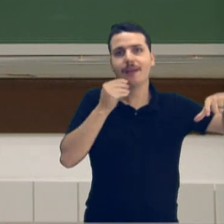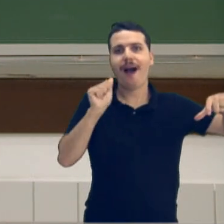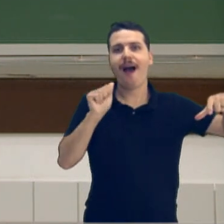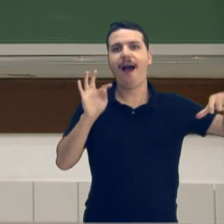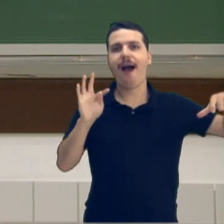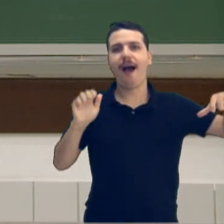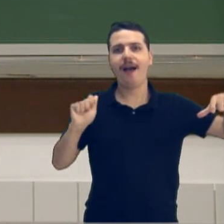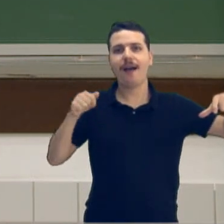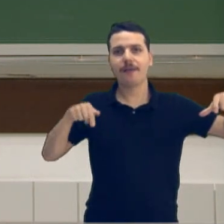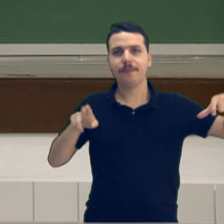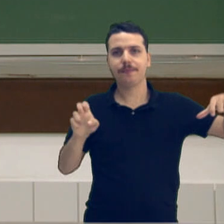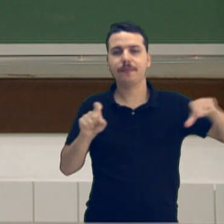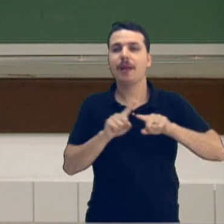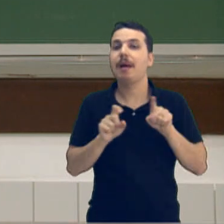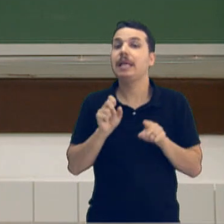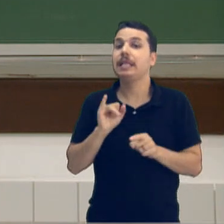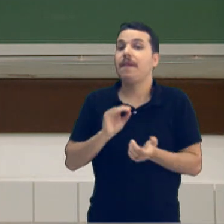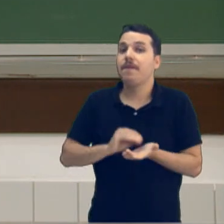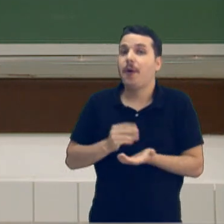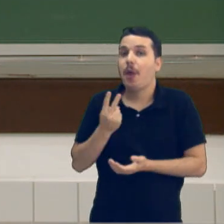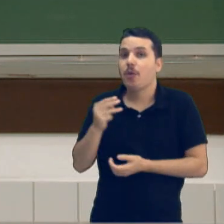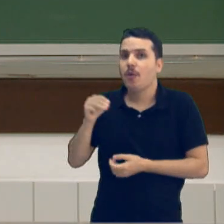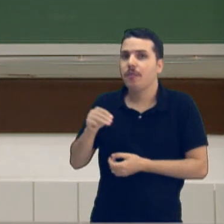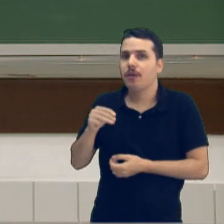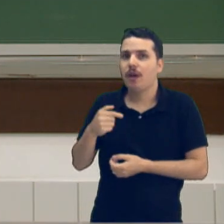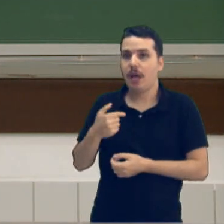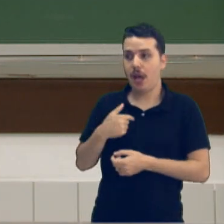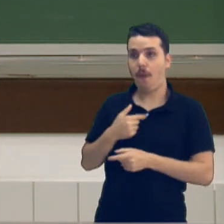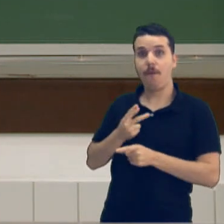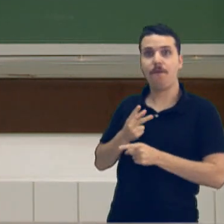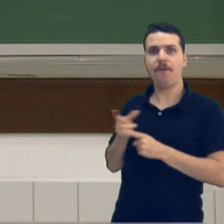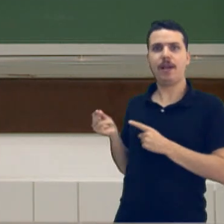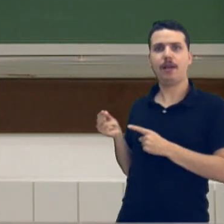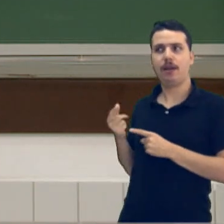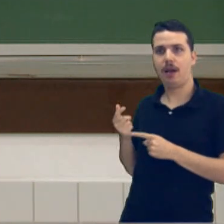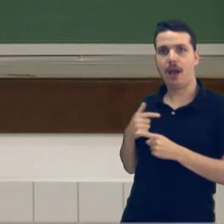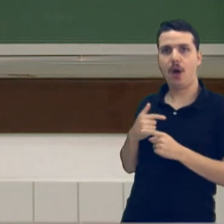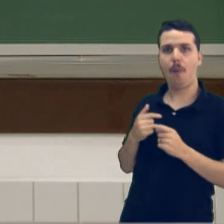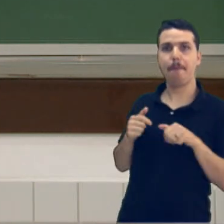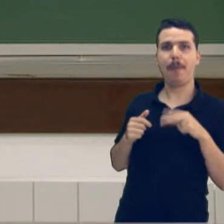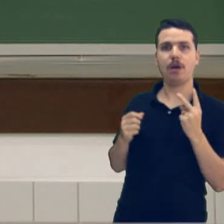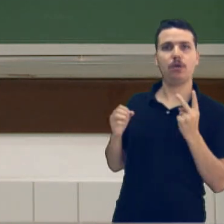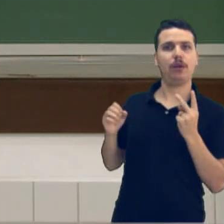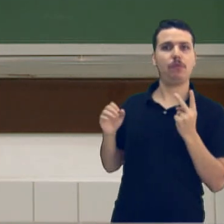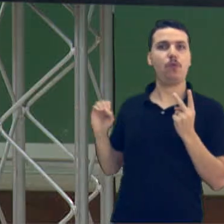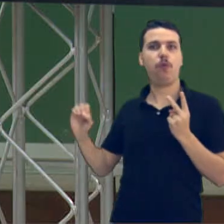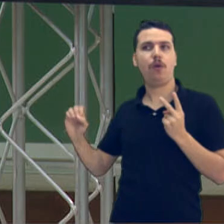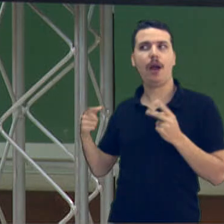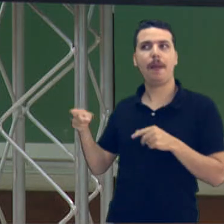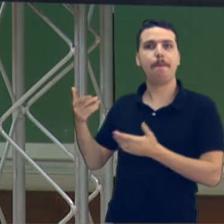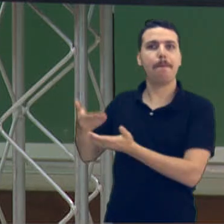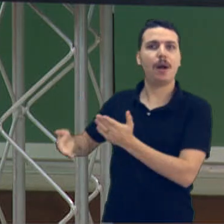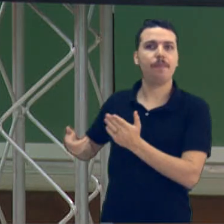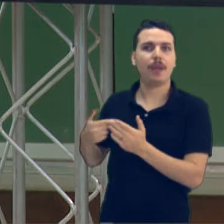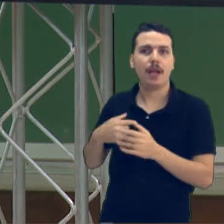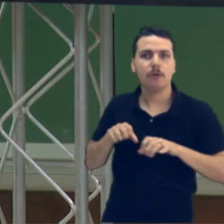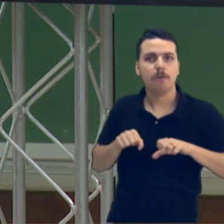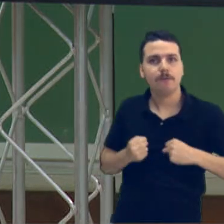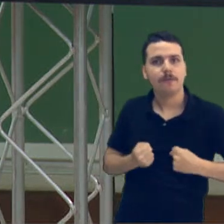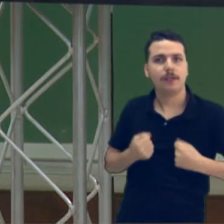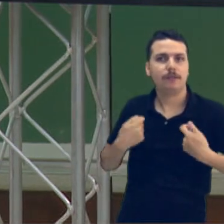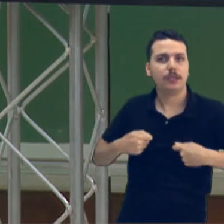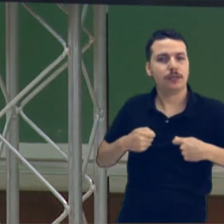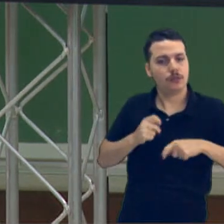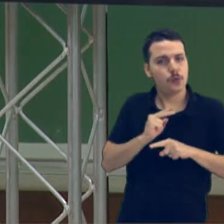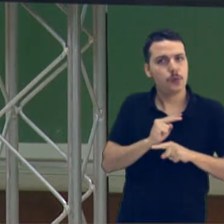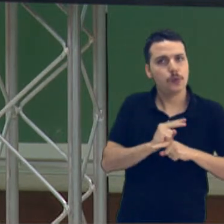Porém, se faltam 2 minutos para acabar o jogo e nós estamos ganhando, o que eu tenho que fazer? Fortalecer a defesa,